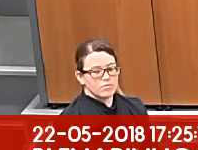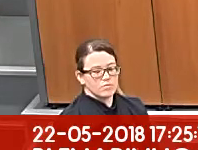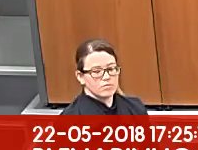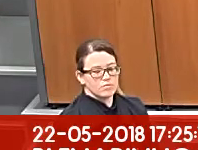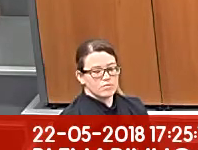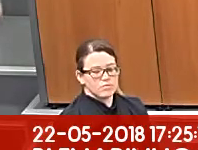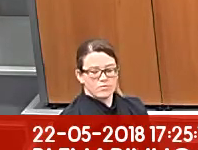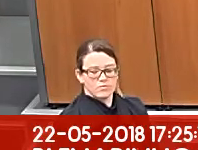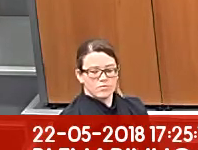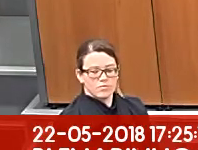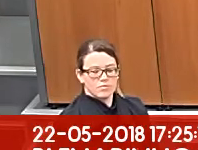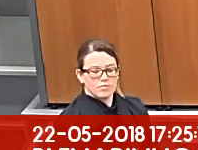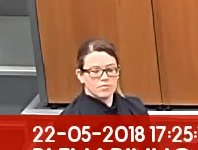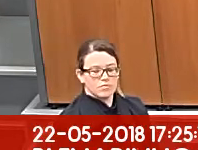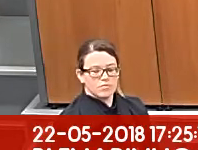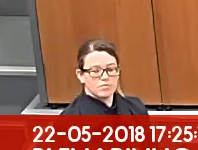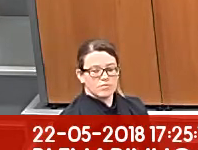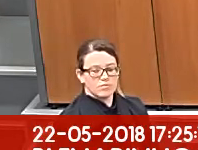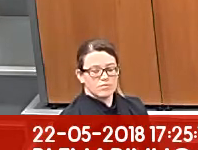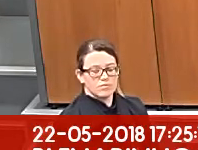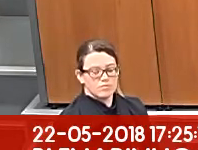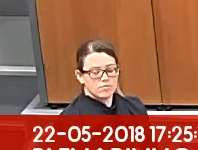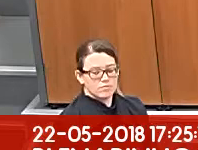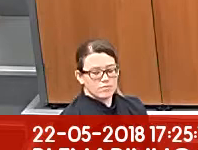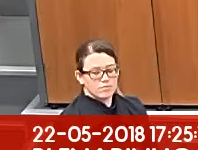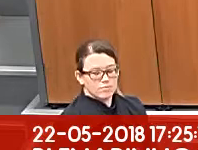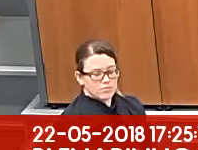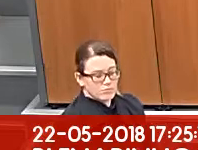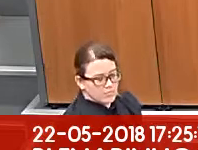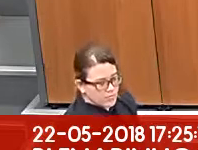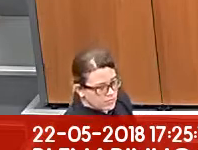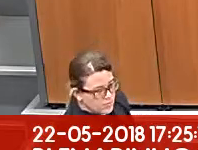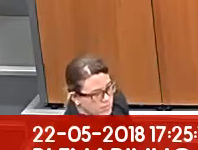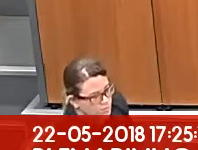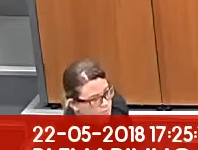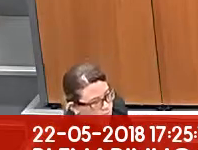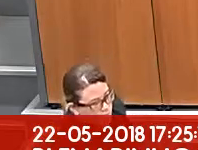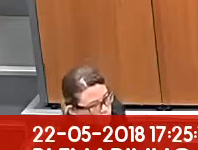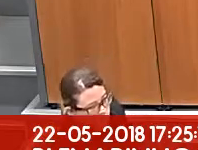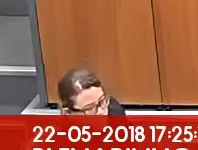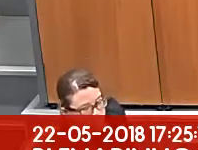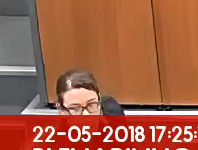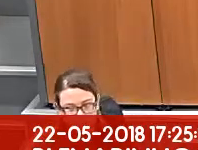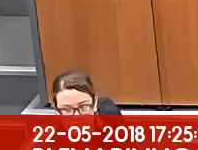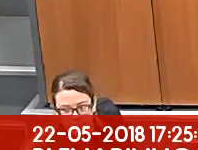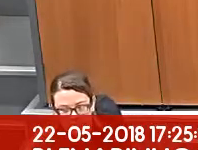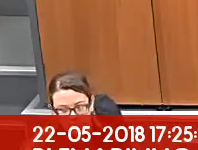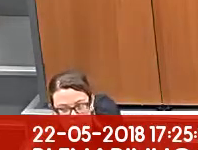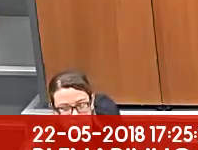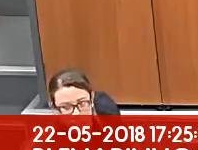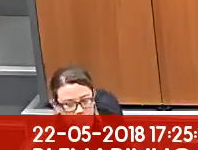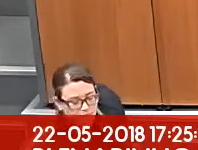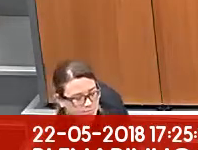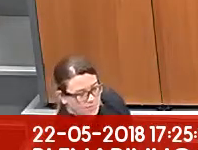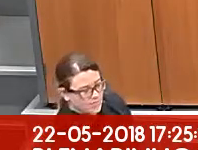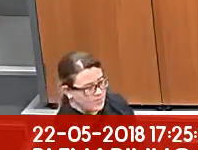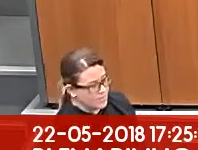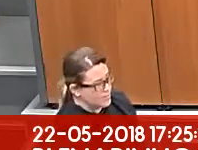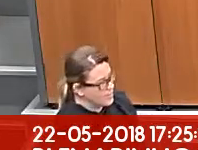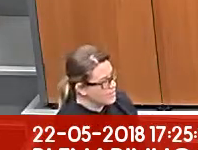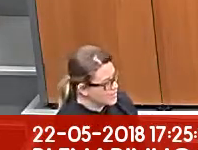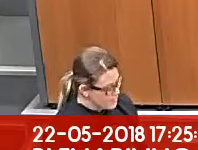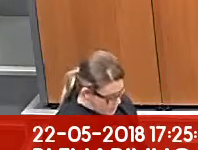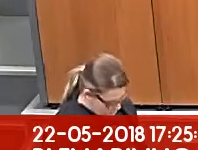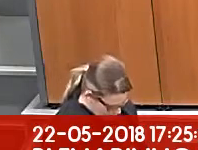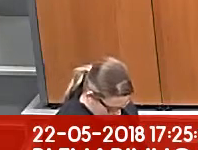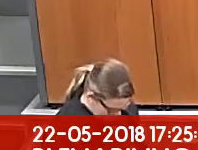que nas escolas e no mercado de trabalho há uma falha de comunicação muito grande. Com o convívio